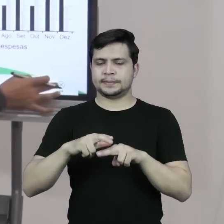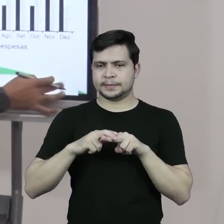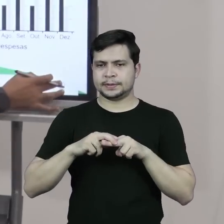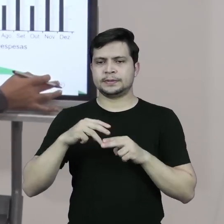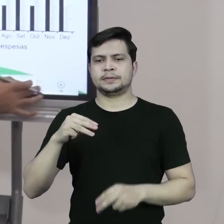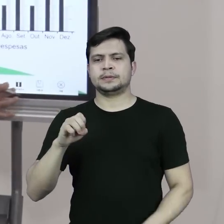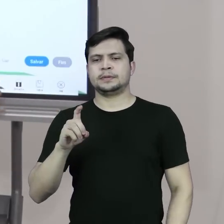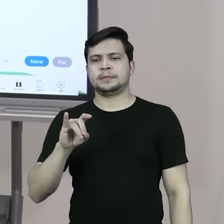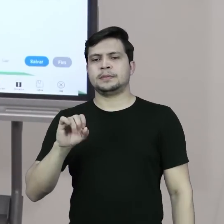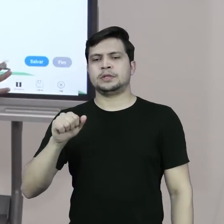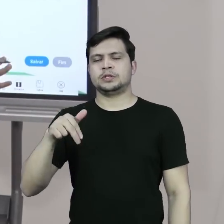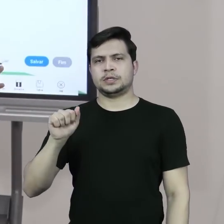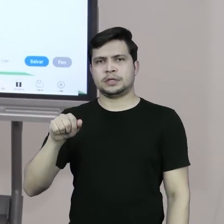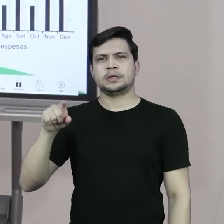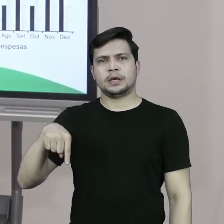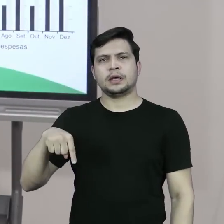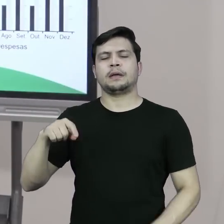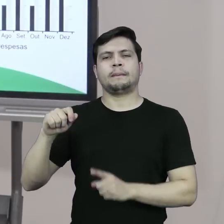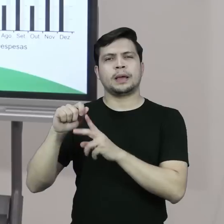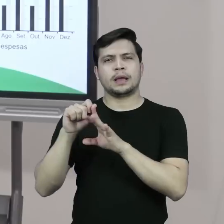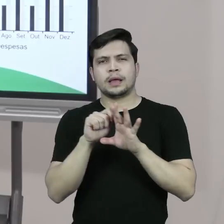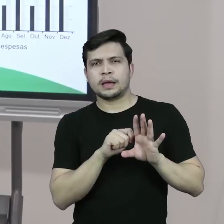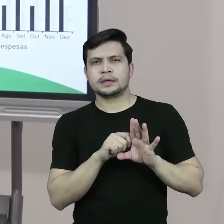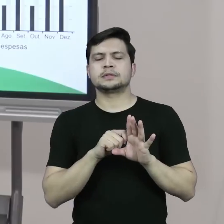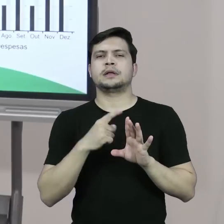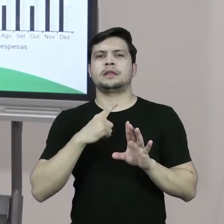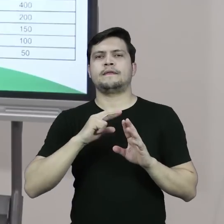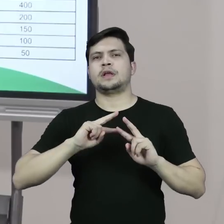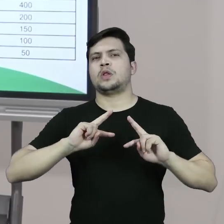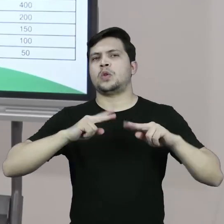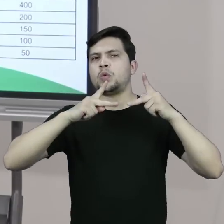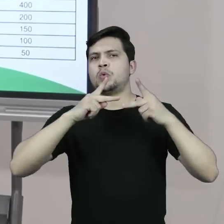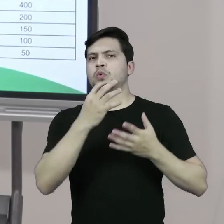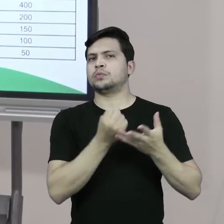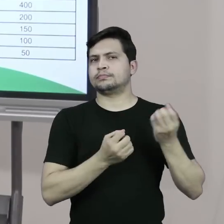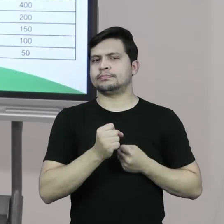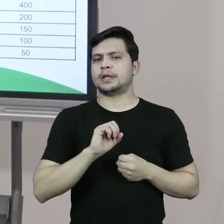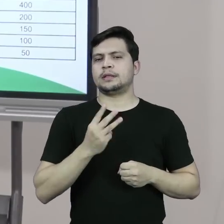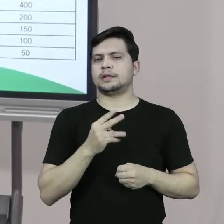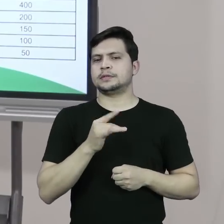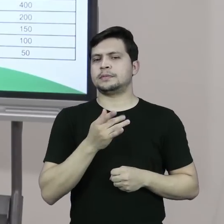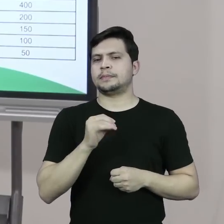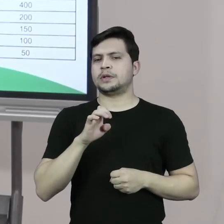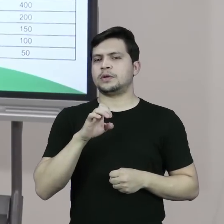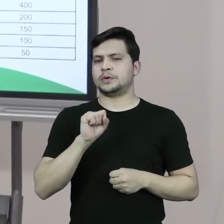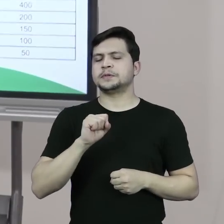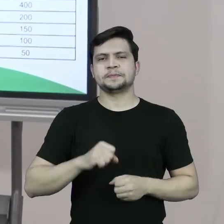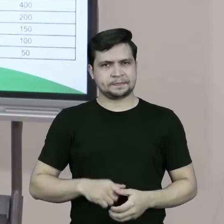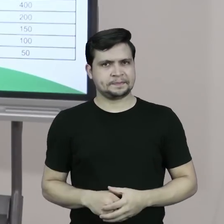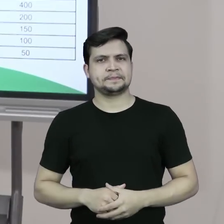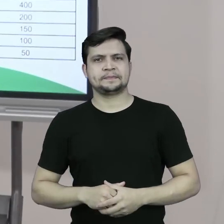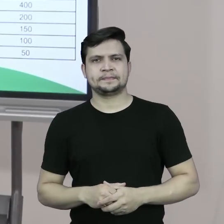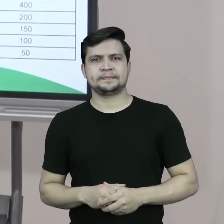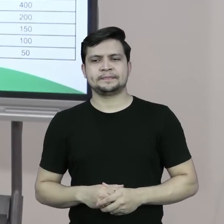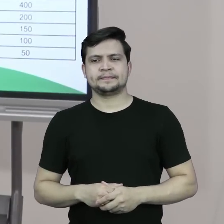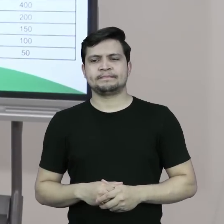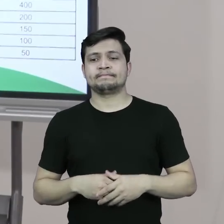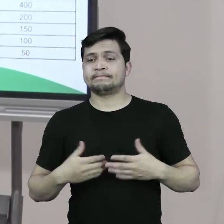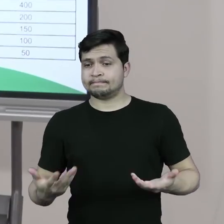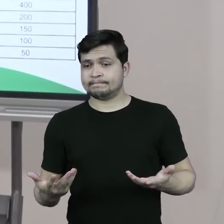aqui algumas questões que envolvem esse conceito de mediana, e eu trouxe aí desde a mais simples até aquela um pouquinho mais complicada para a gente